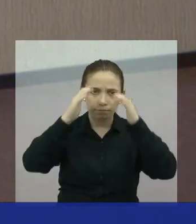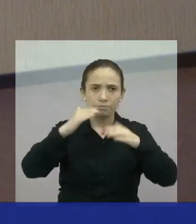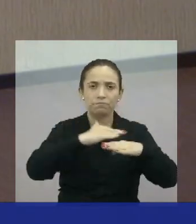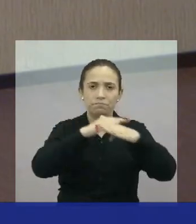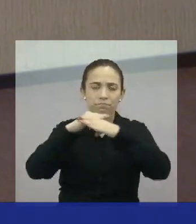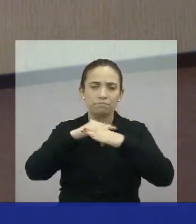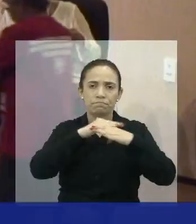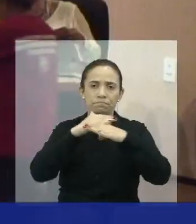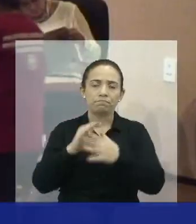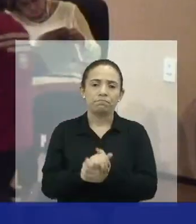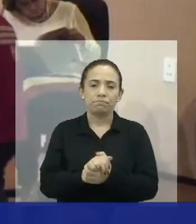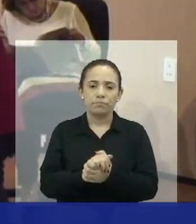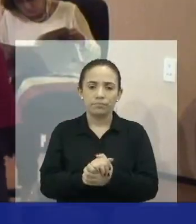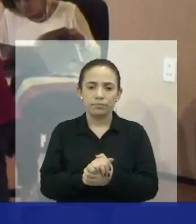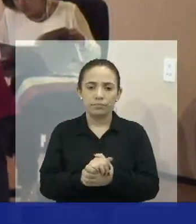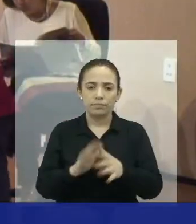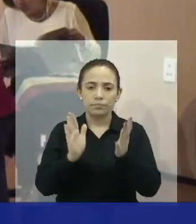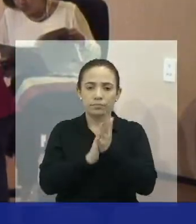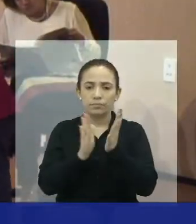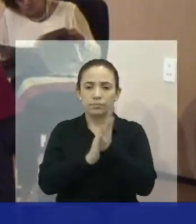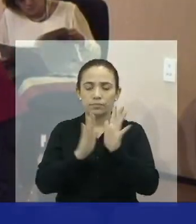amar.